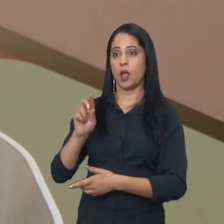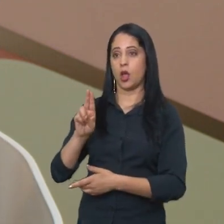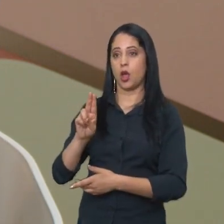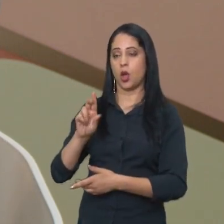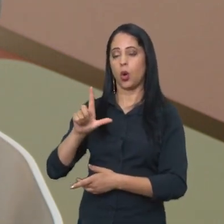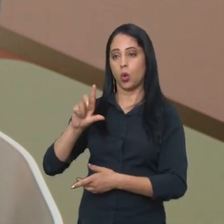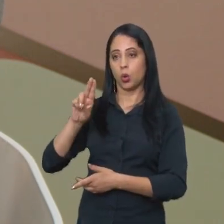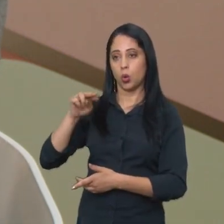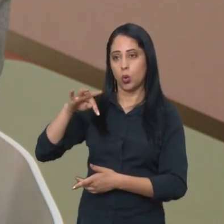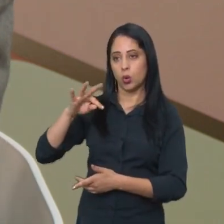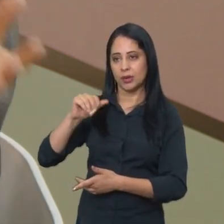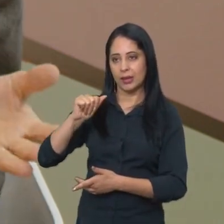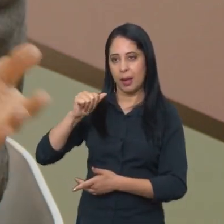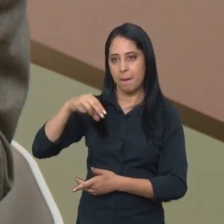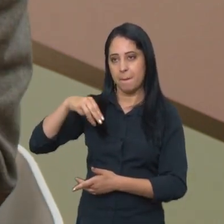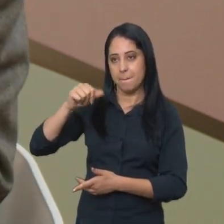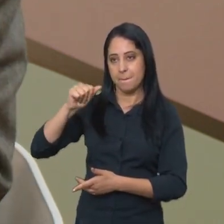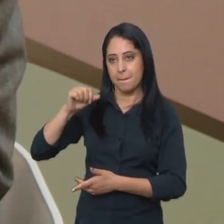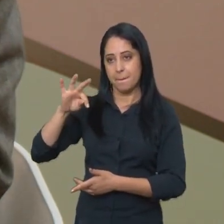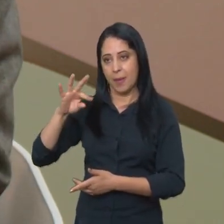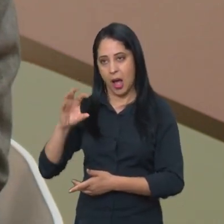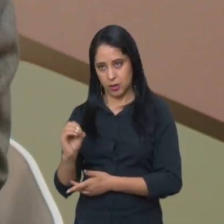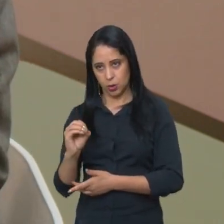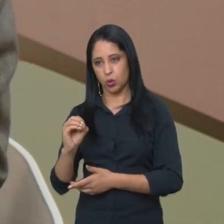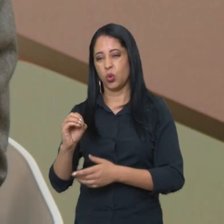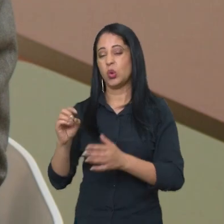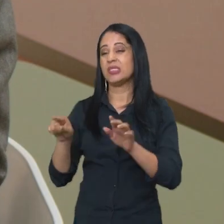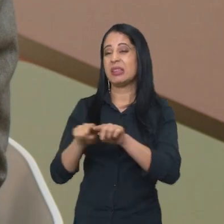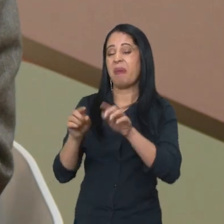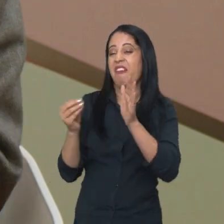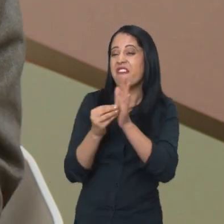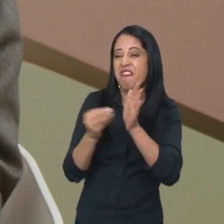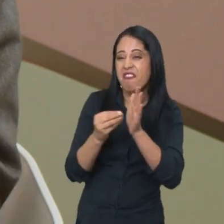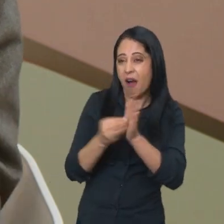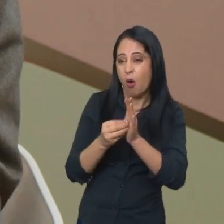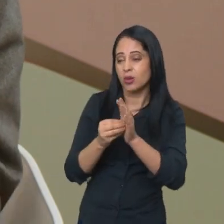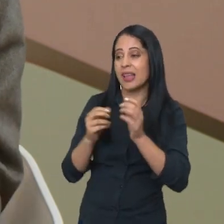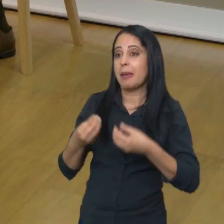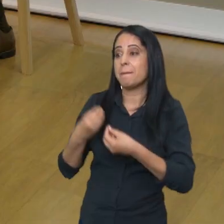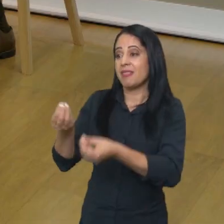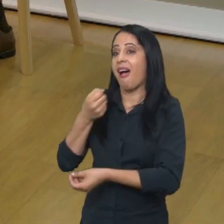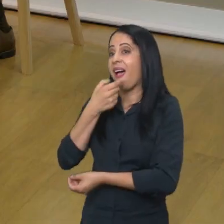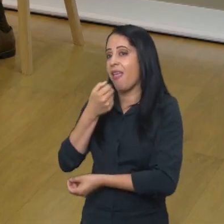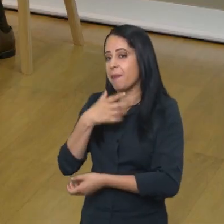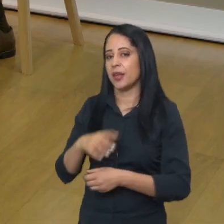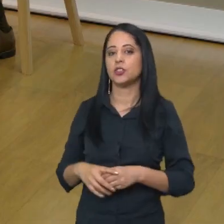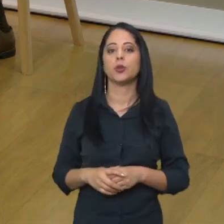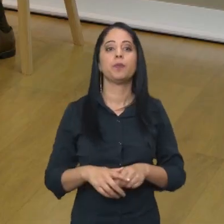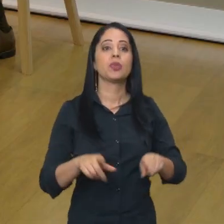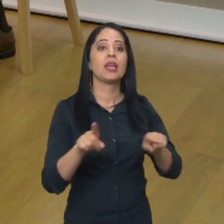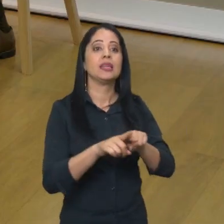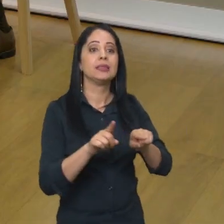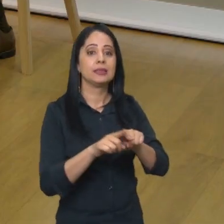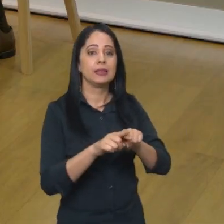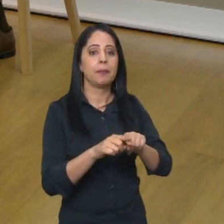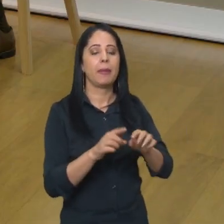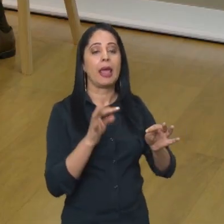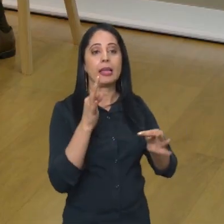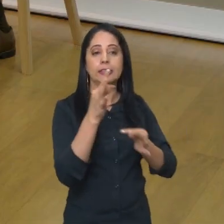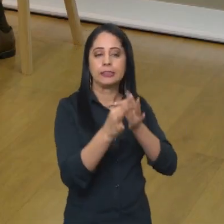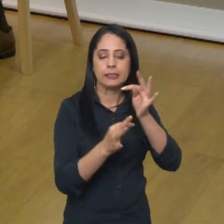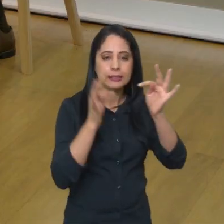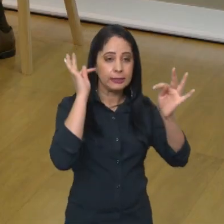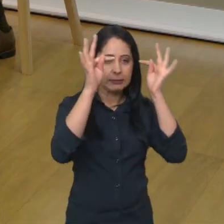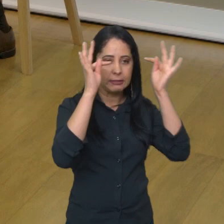para isso. Tá? E outros que são remédios para tratar, para comportamento. Além dos remédios, terapias ocupacionais